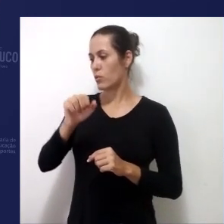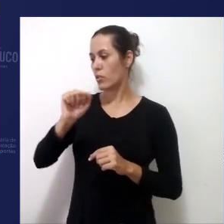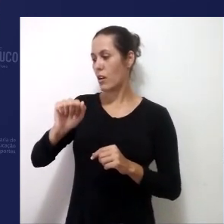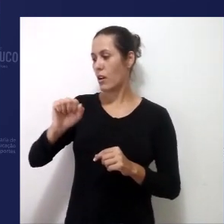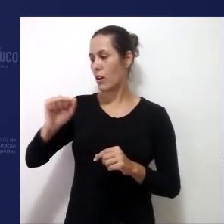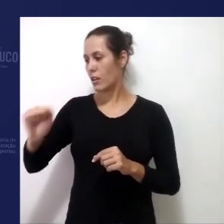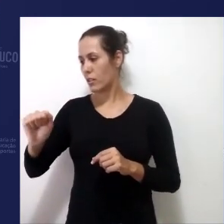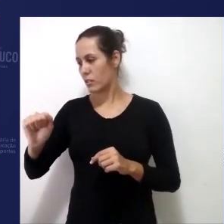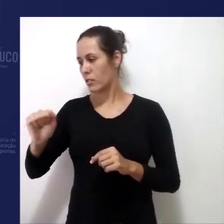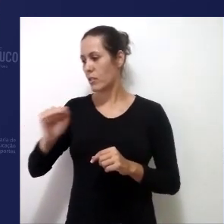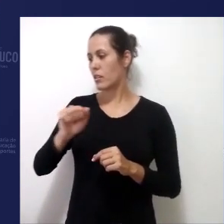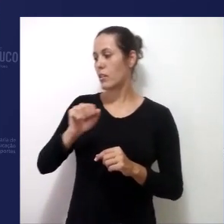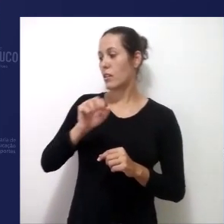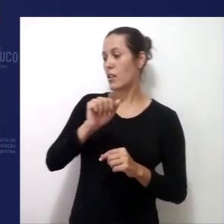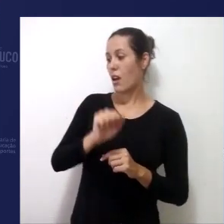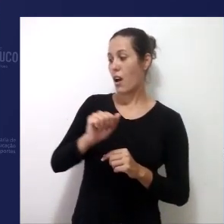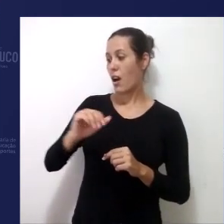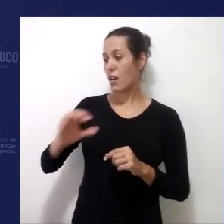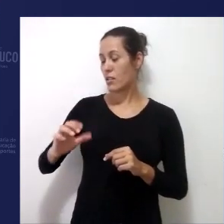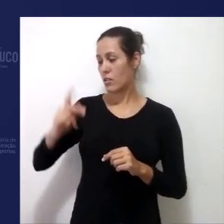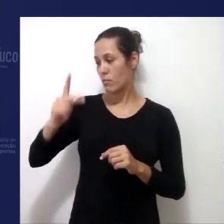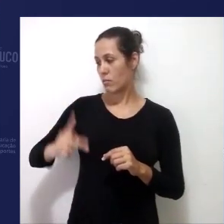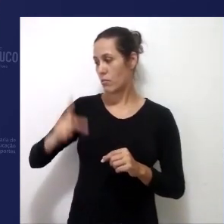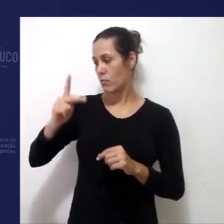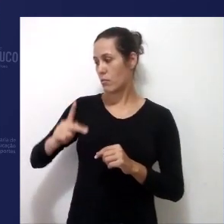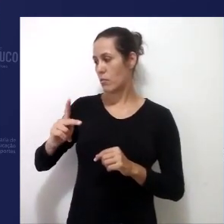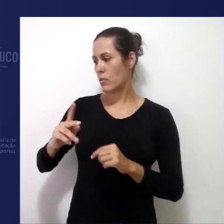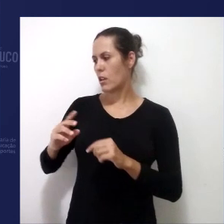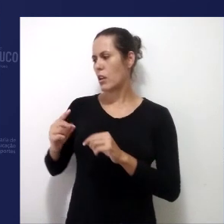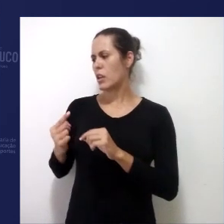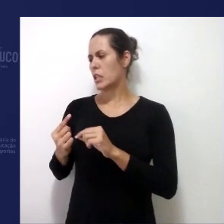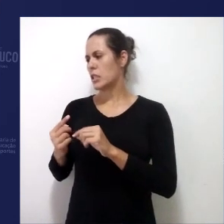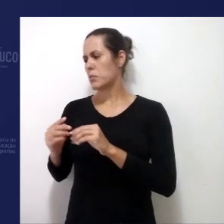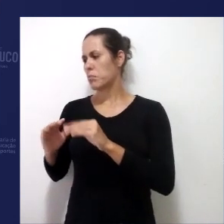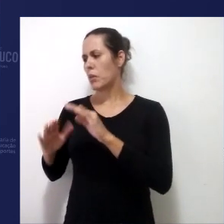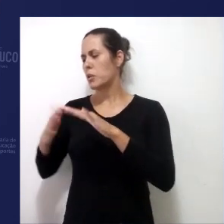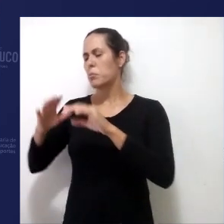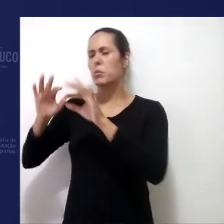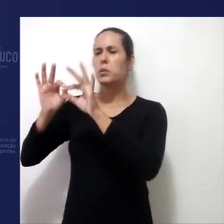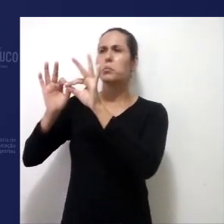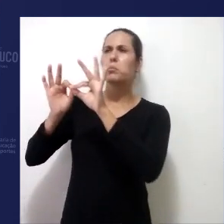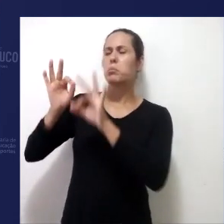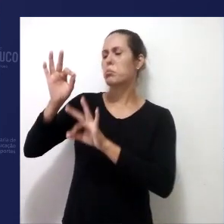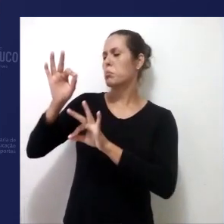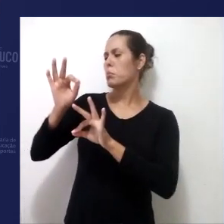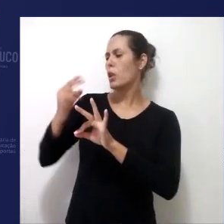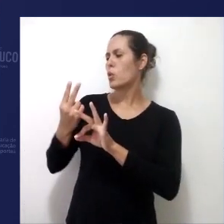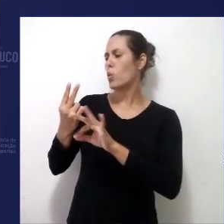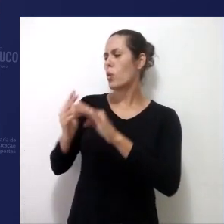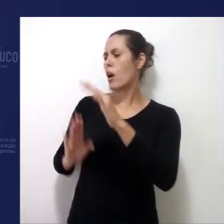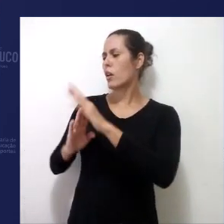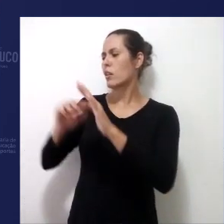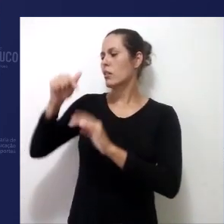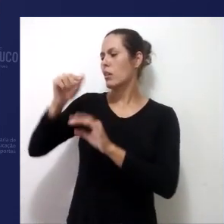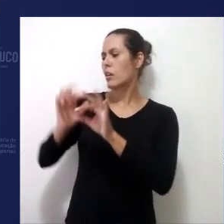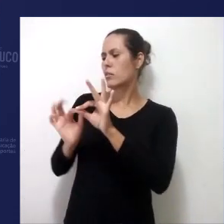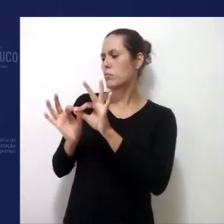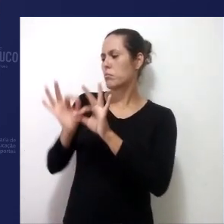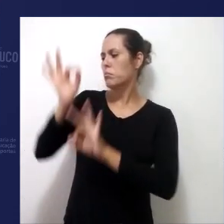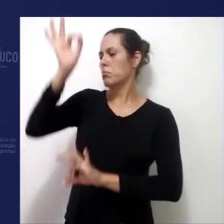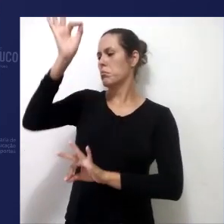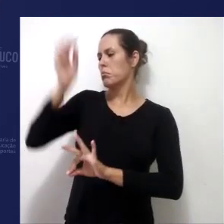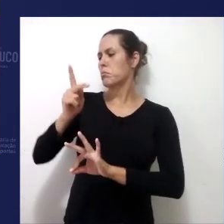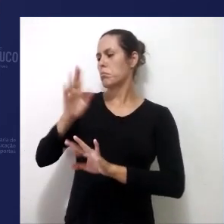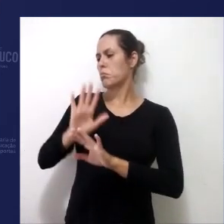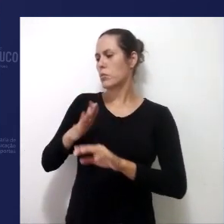e AC. Ou seja, existe a questão da altura base de 2 a 7 km na nossa atmosfera. E também tem